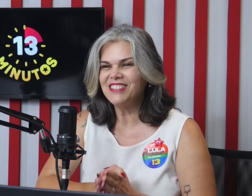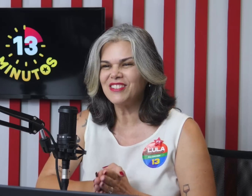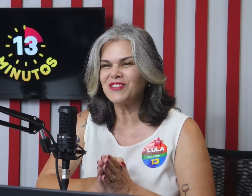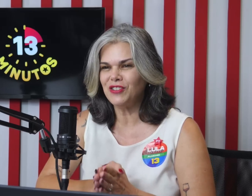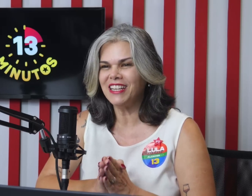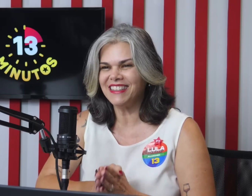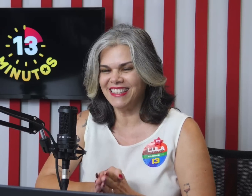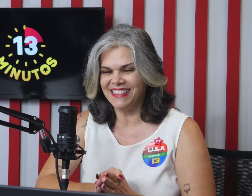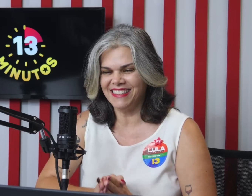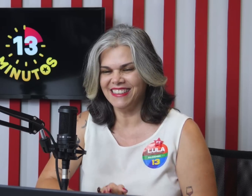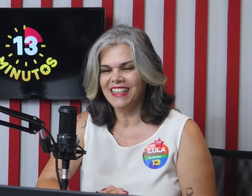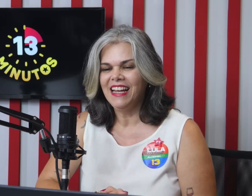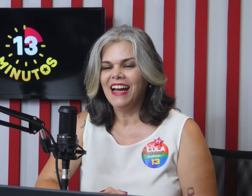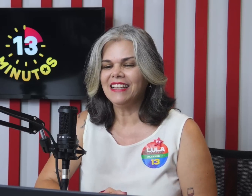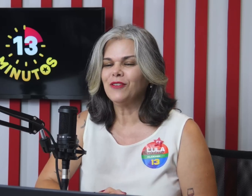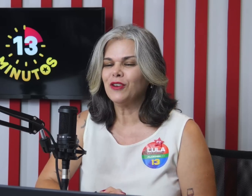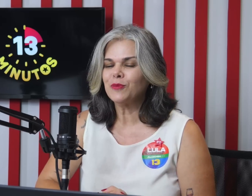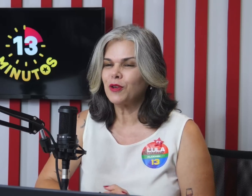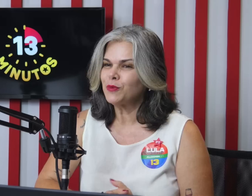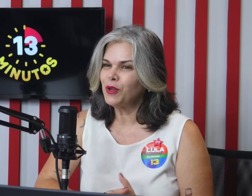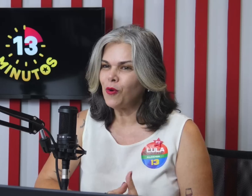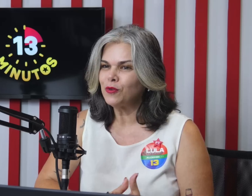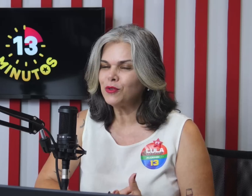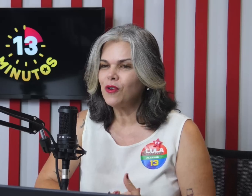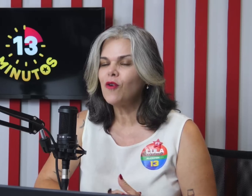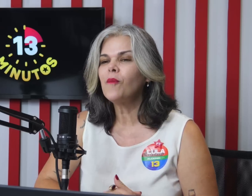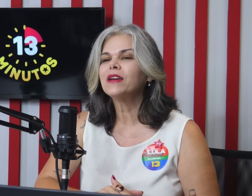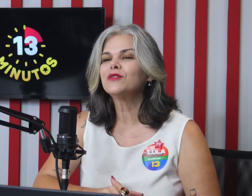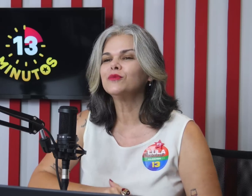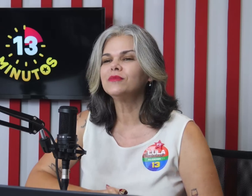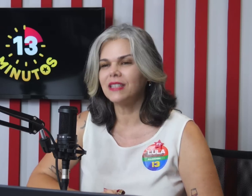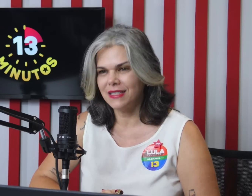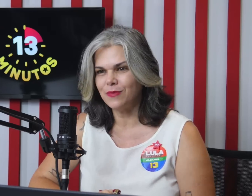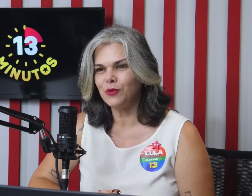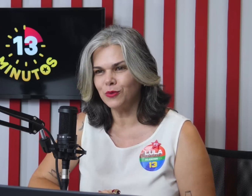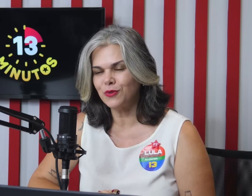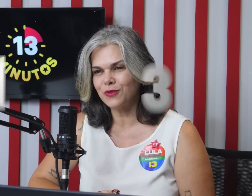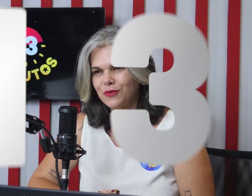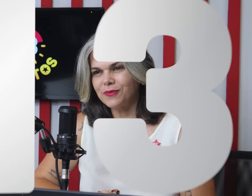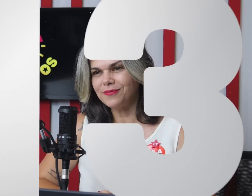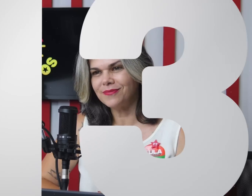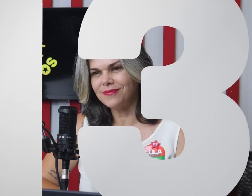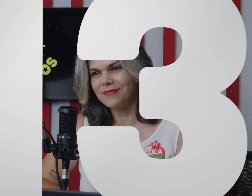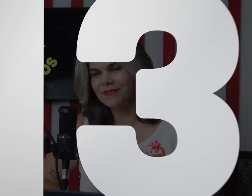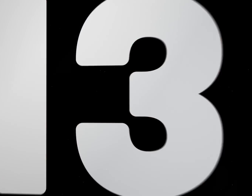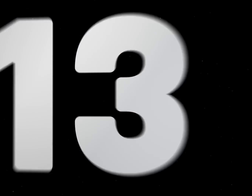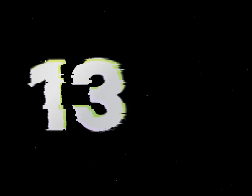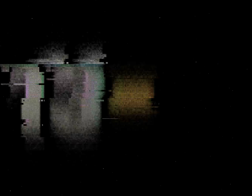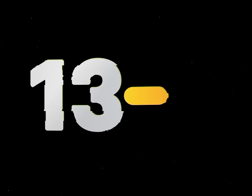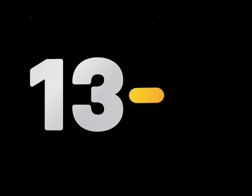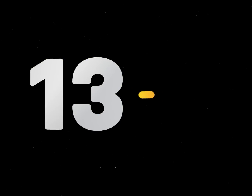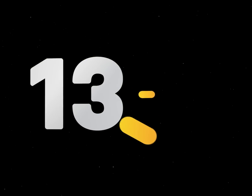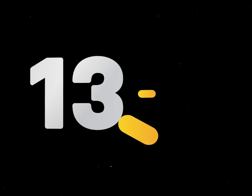última antes do dia 30 até o nosso próximo encontro com mais um 13 minutos